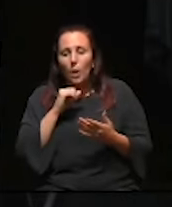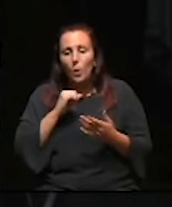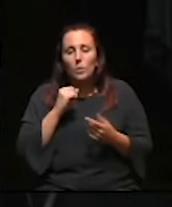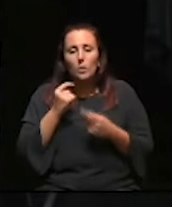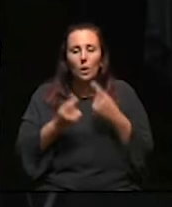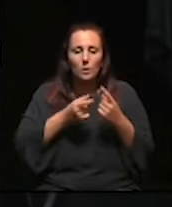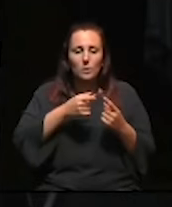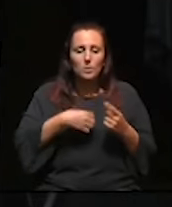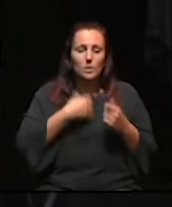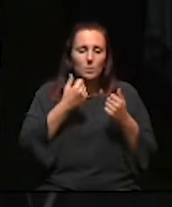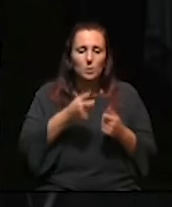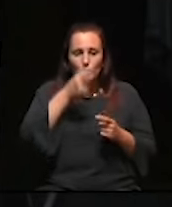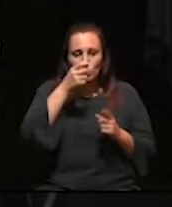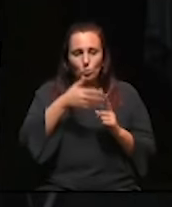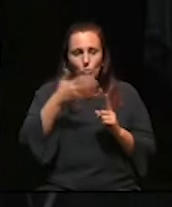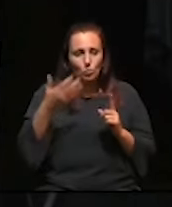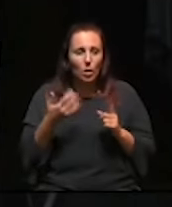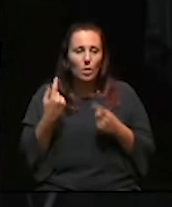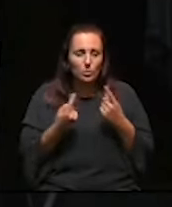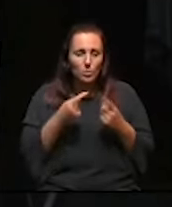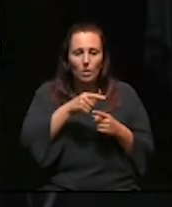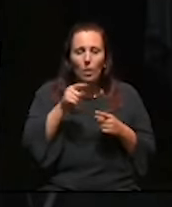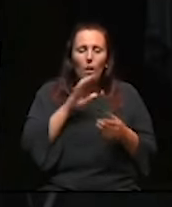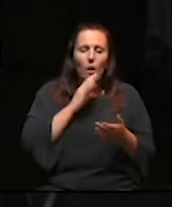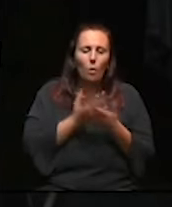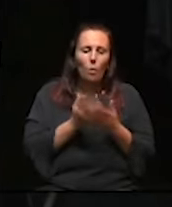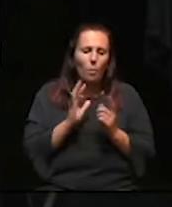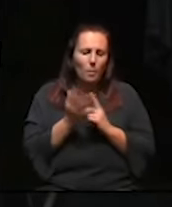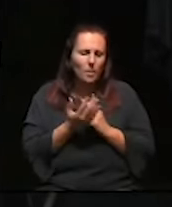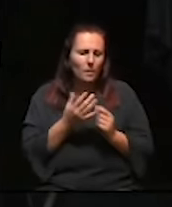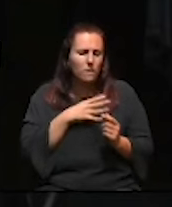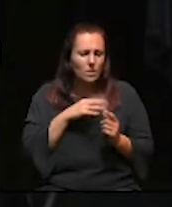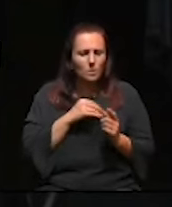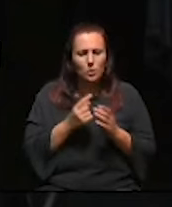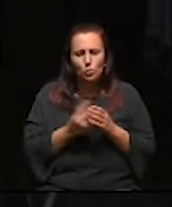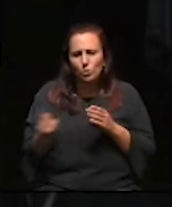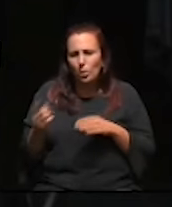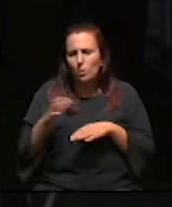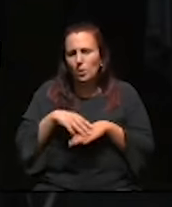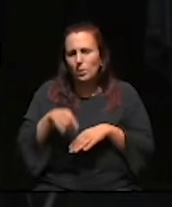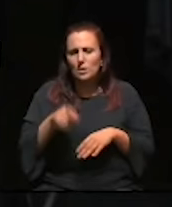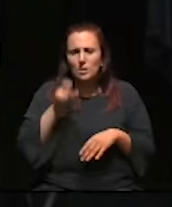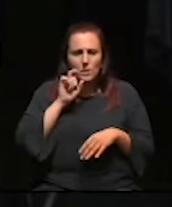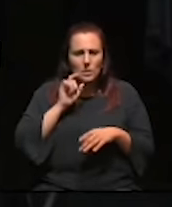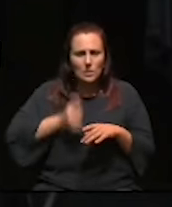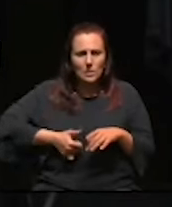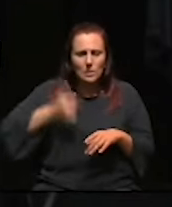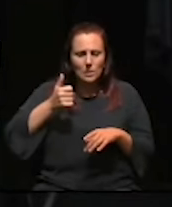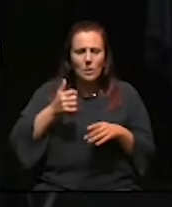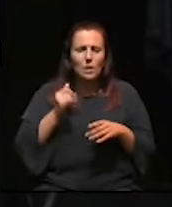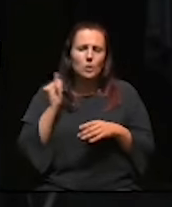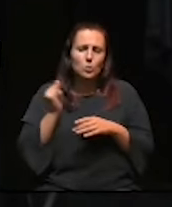e social das pessoas LGBTIQIA+, criando um ambiente de medo e exclusão. É por isso fundamental proteger e reforçar as